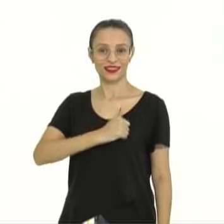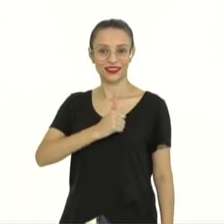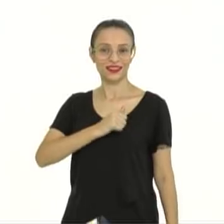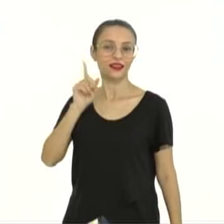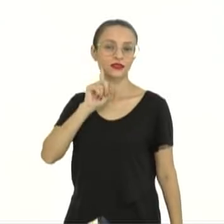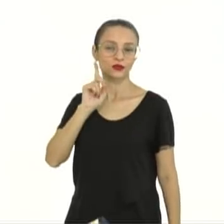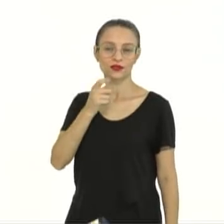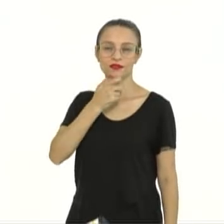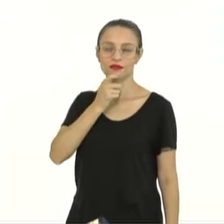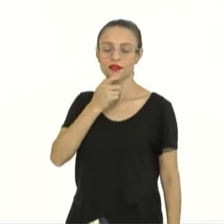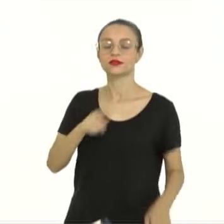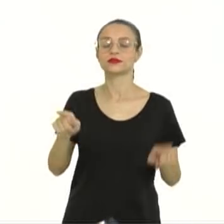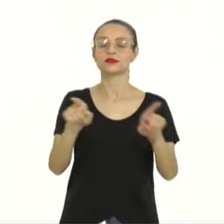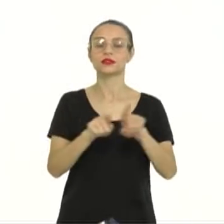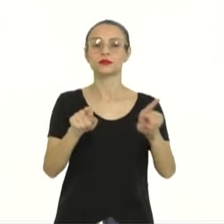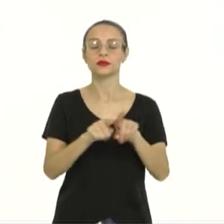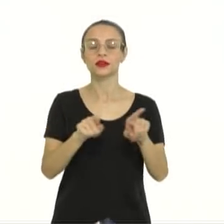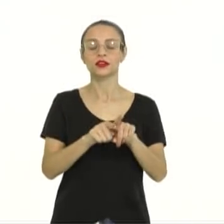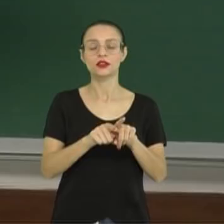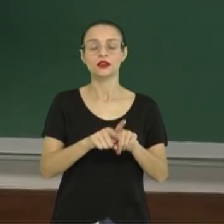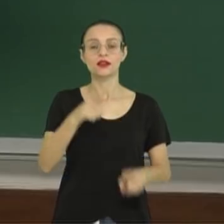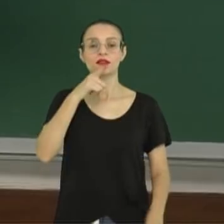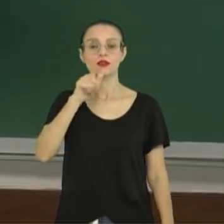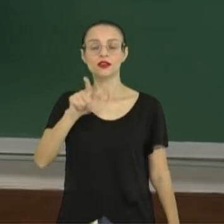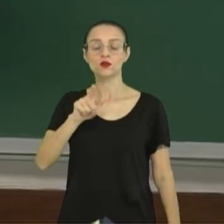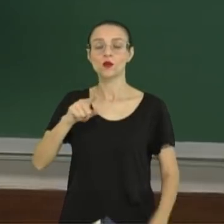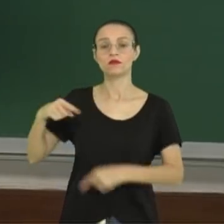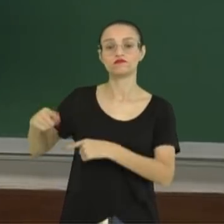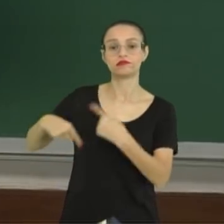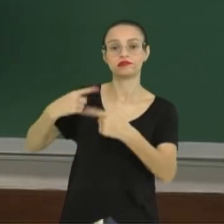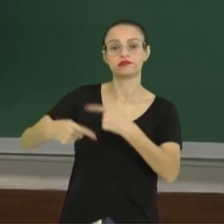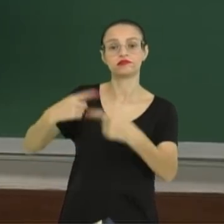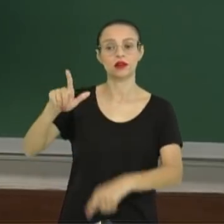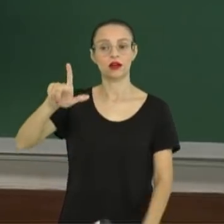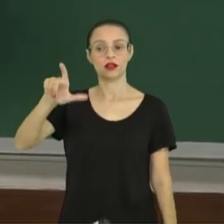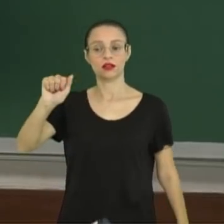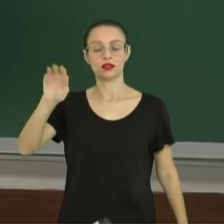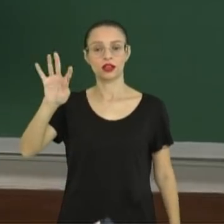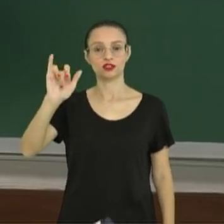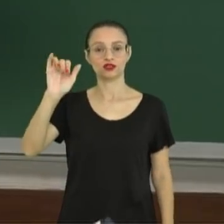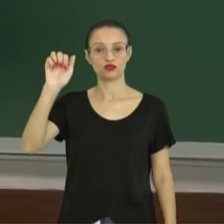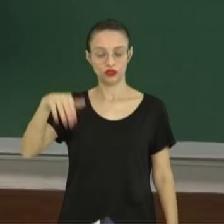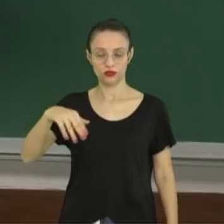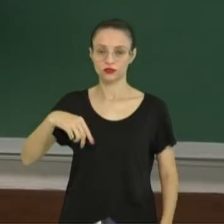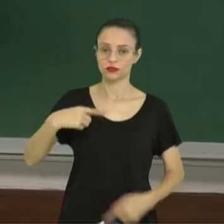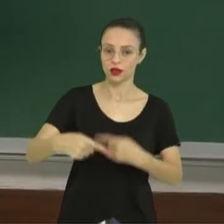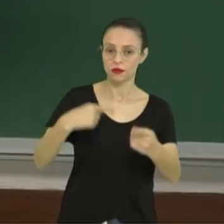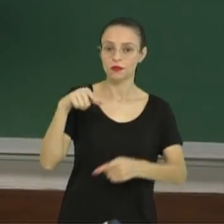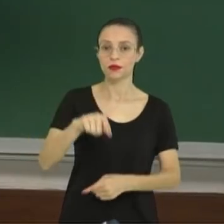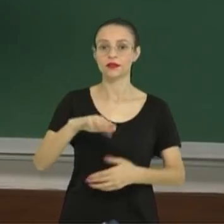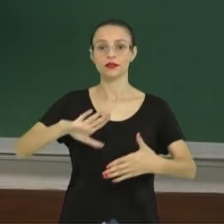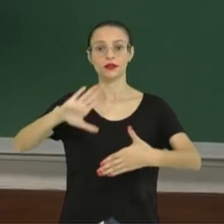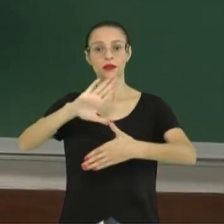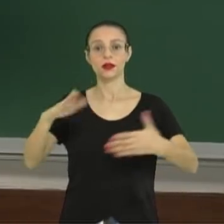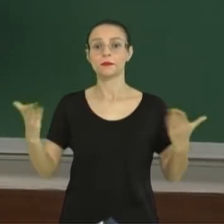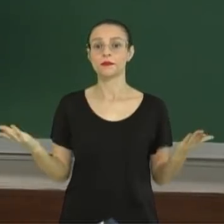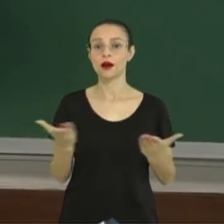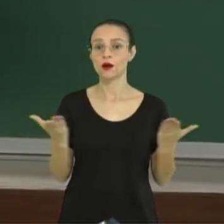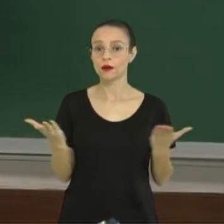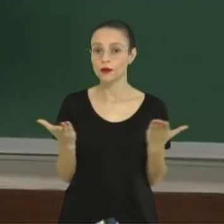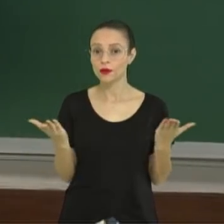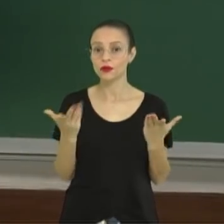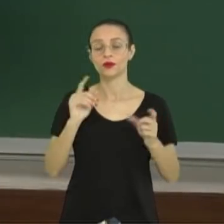Unidos, e o idioma do latim, as línguas derivadas do latim para o restante da América. Mas hoje ela acabou